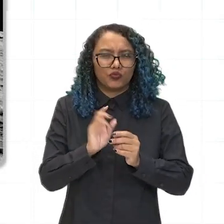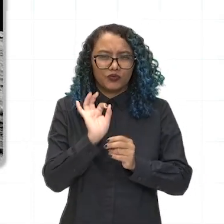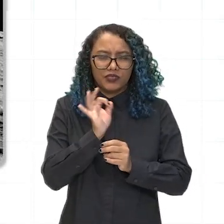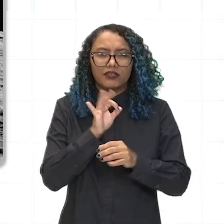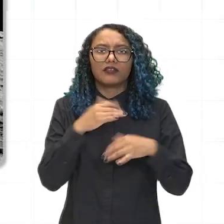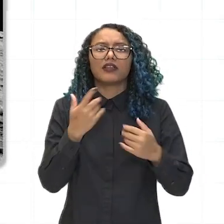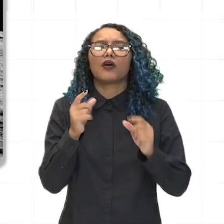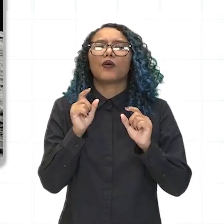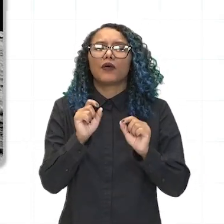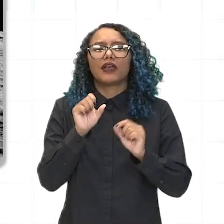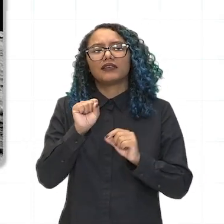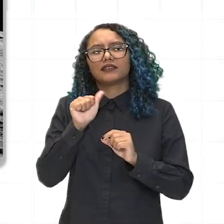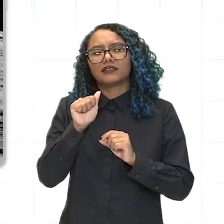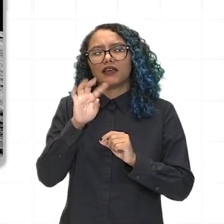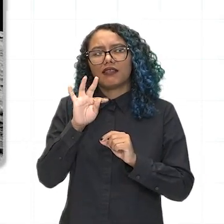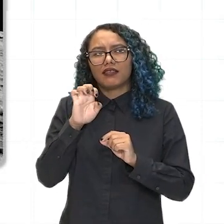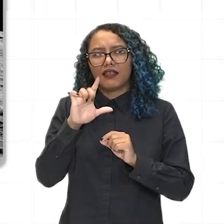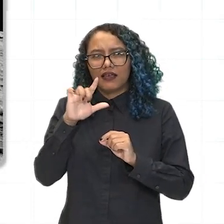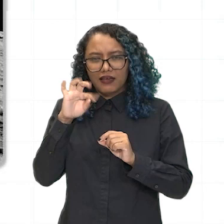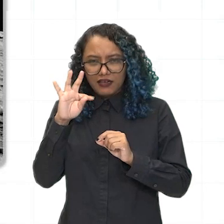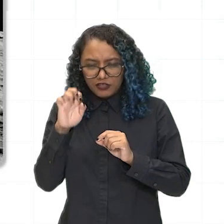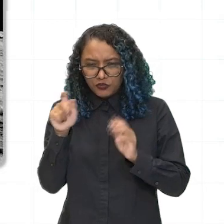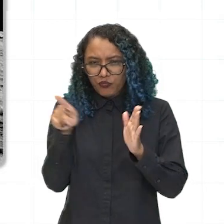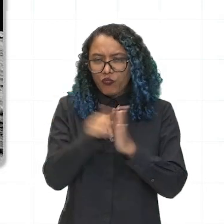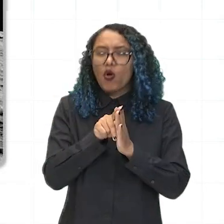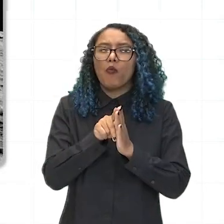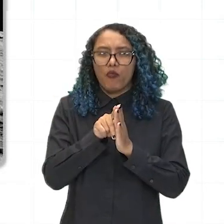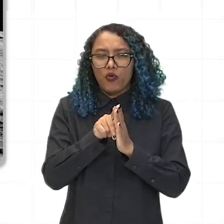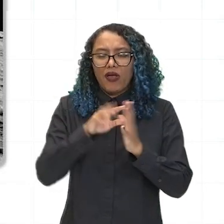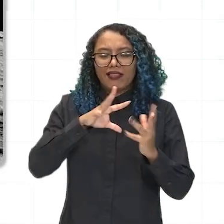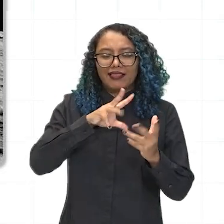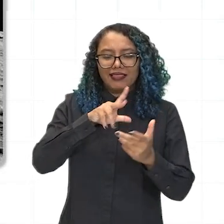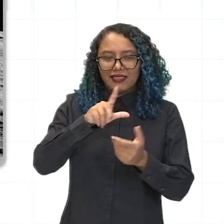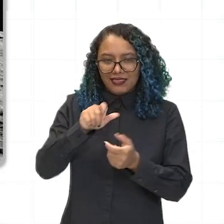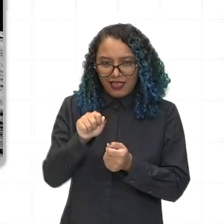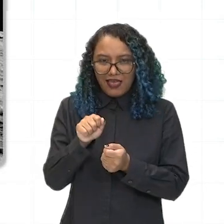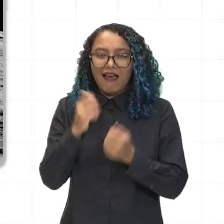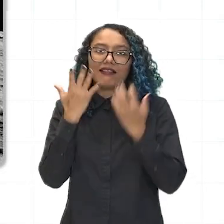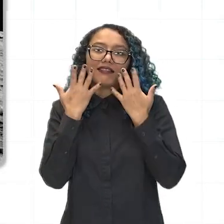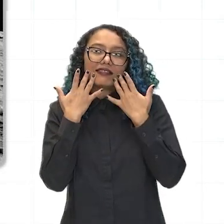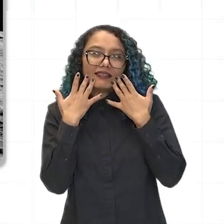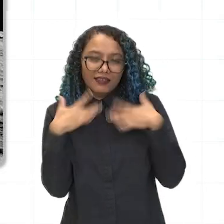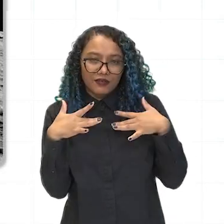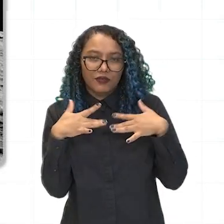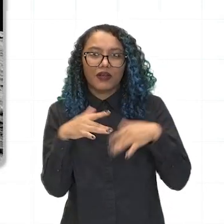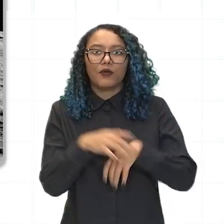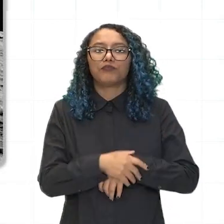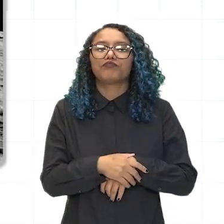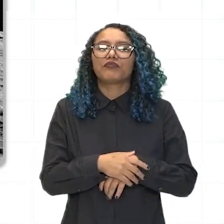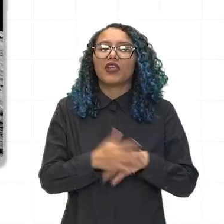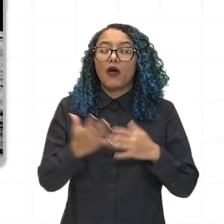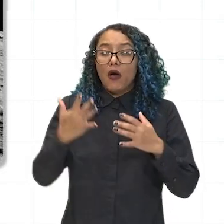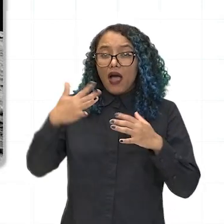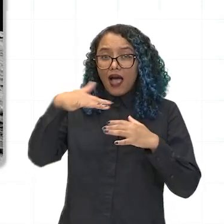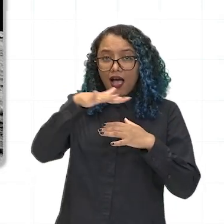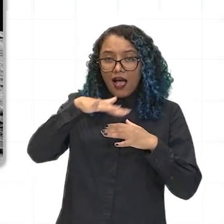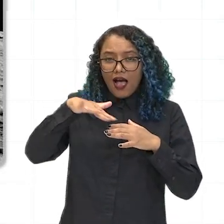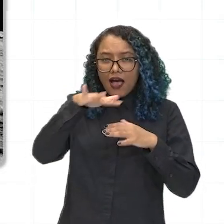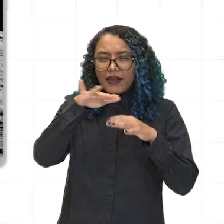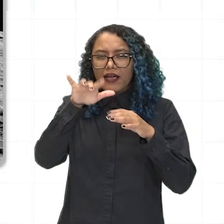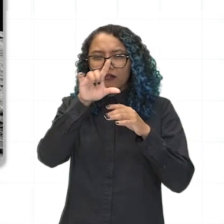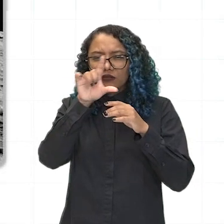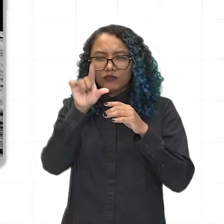temos aí que ele é um satélite natural da Terra. Sua parte iluminada é vista de